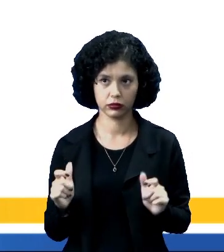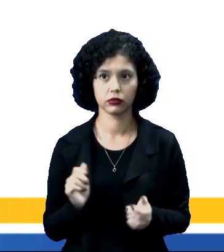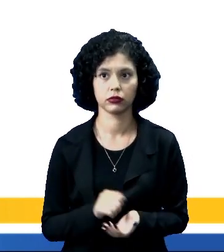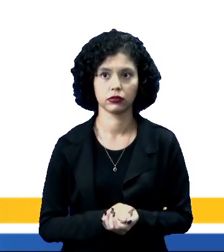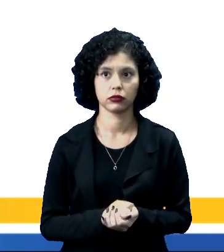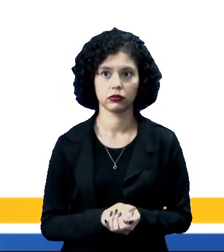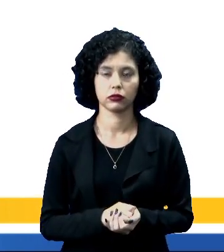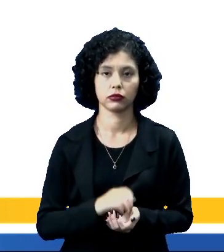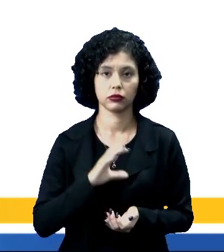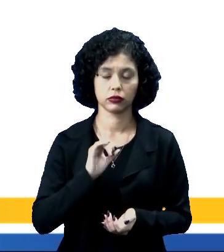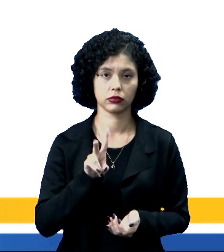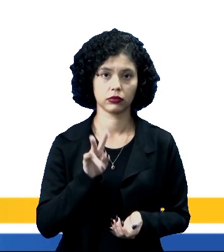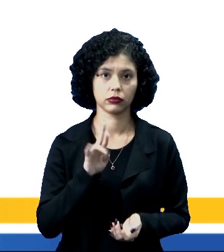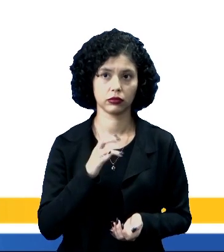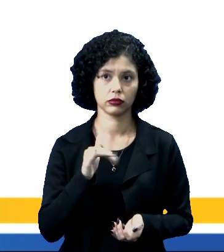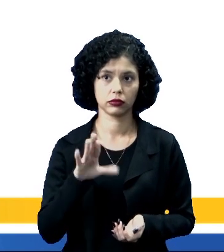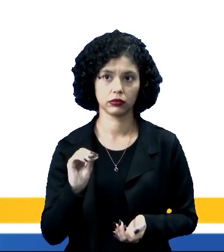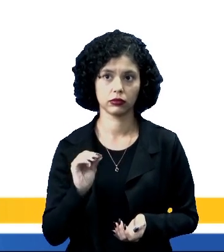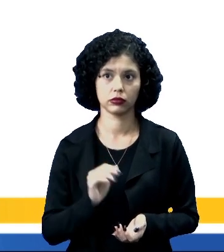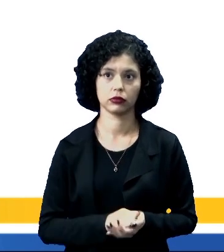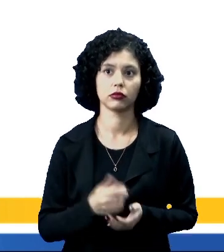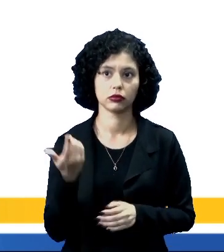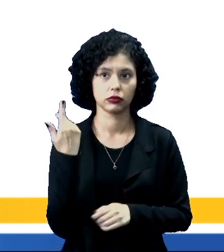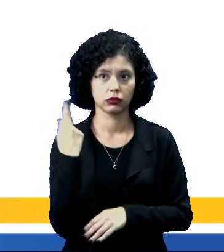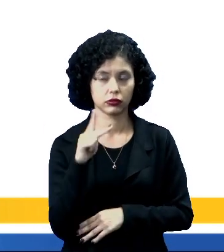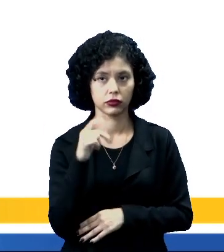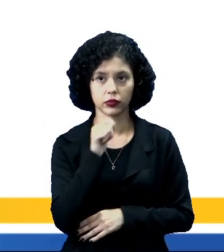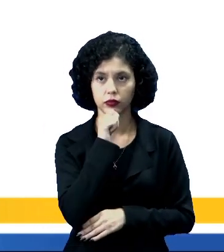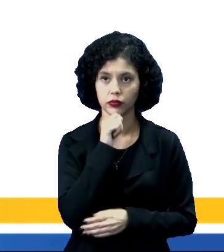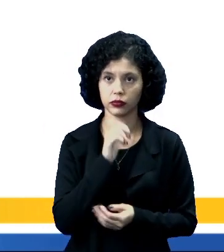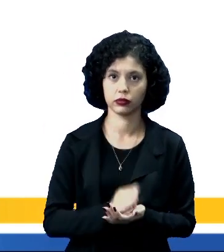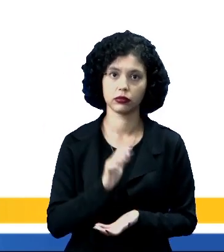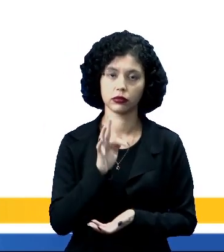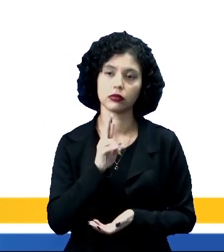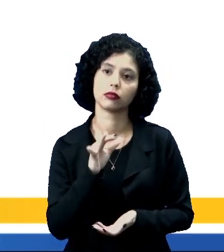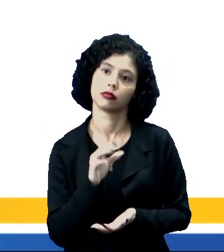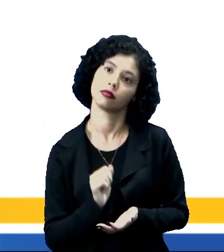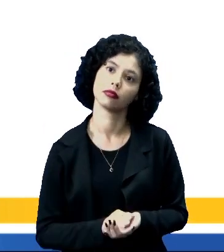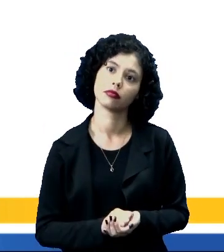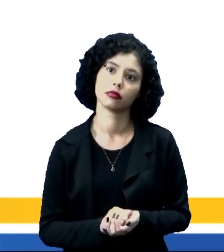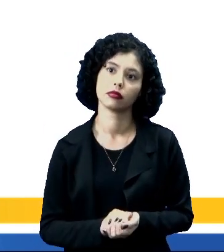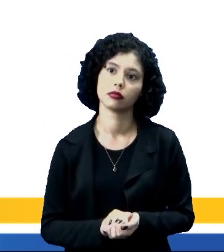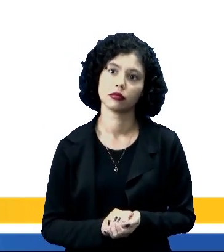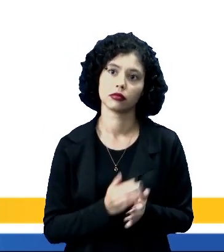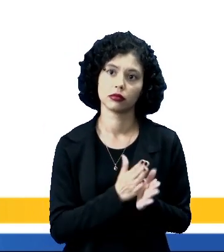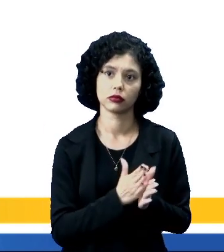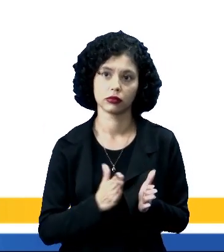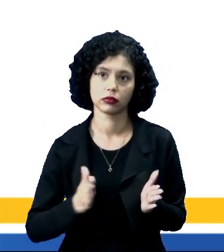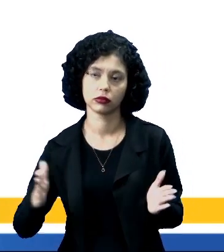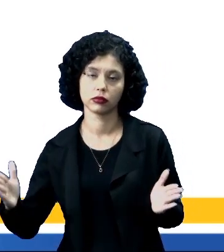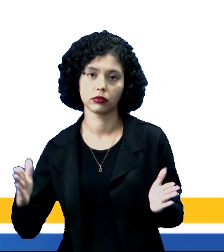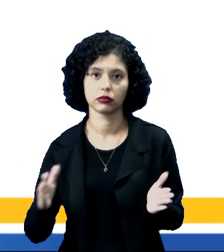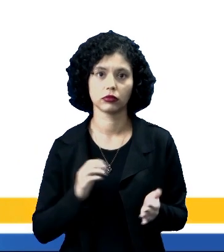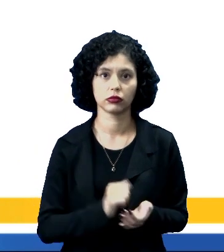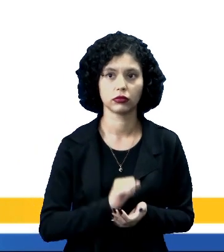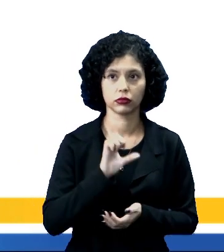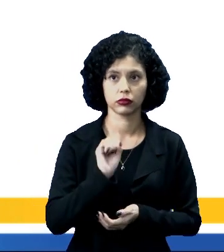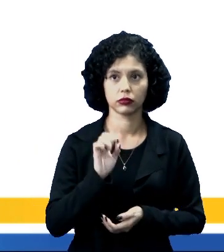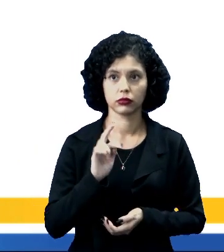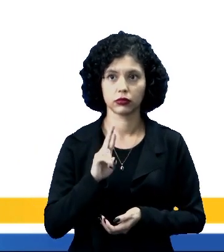tem a fase da ovulação que é o período considerado fértil e tem aí também a fase